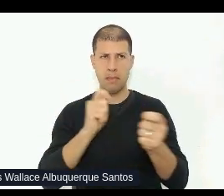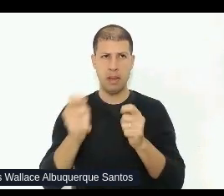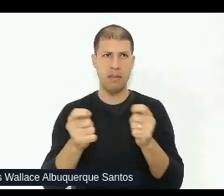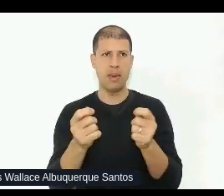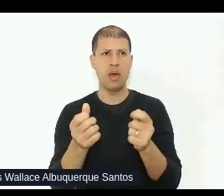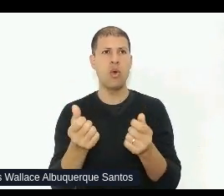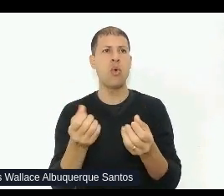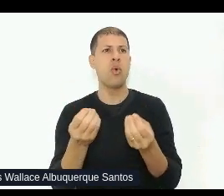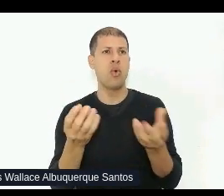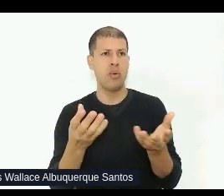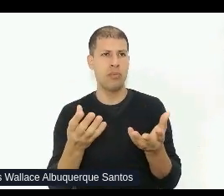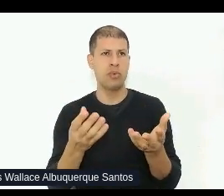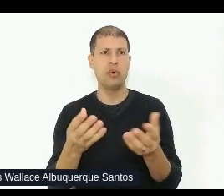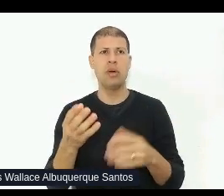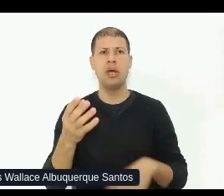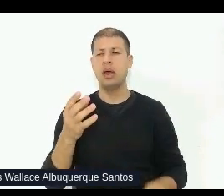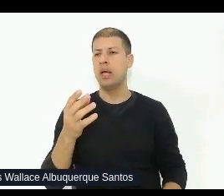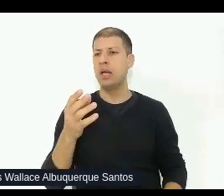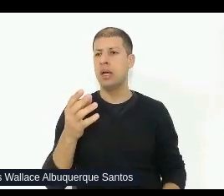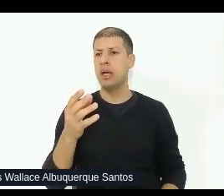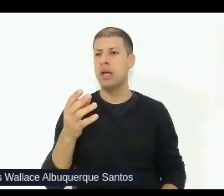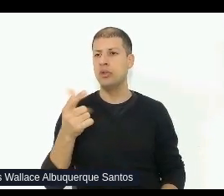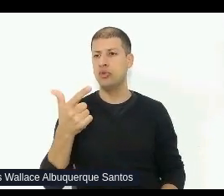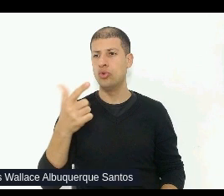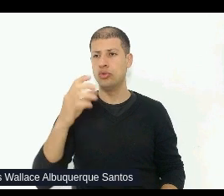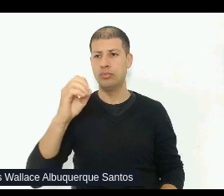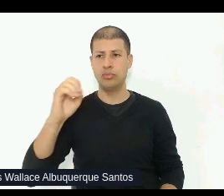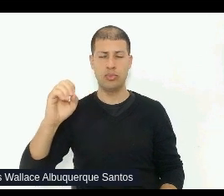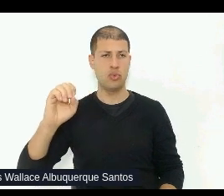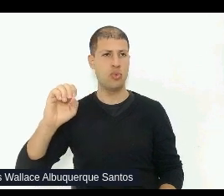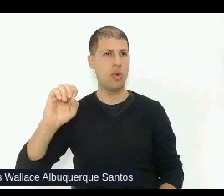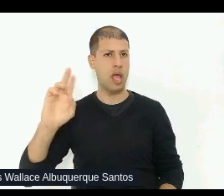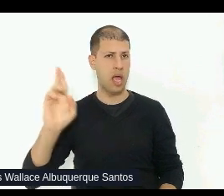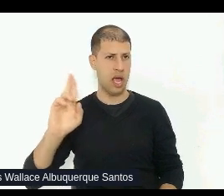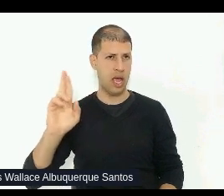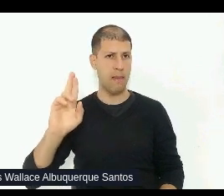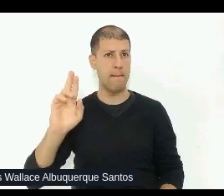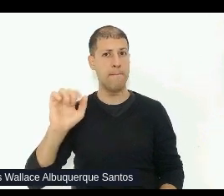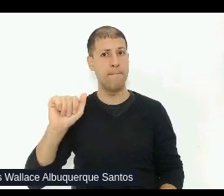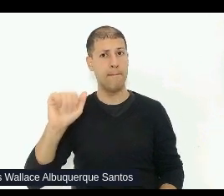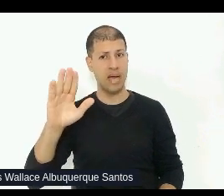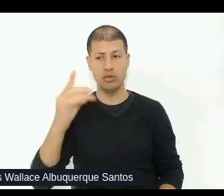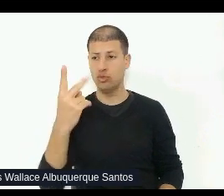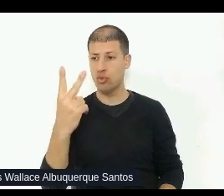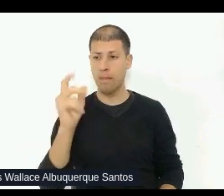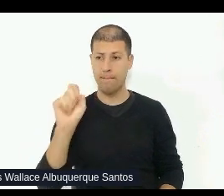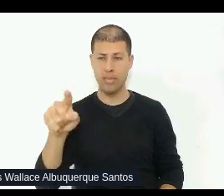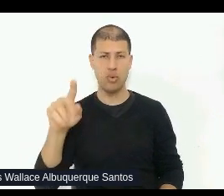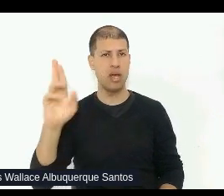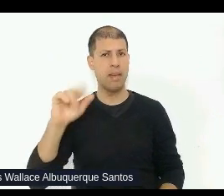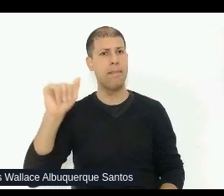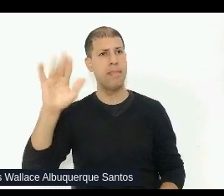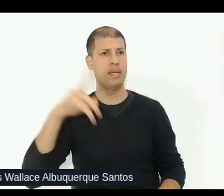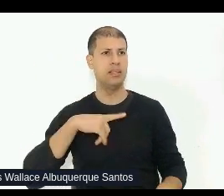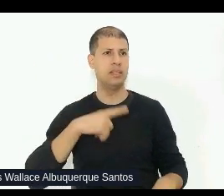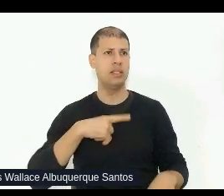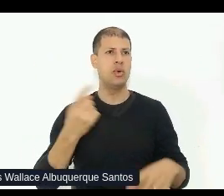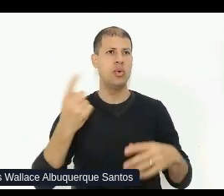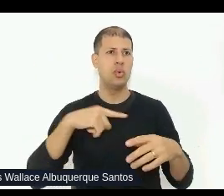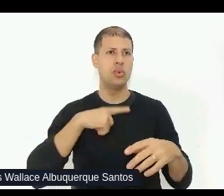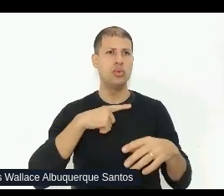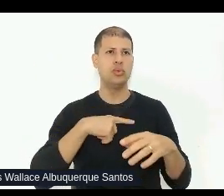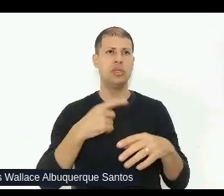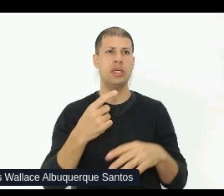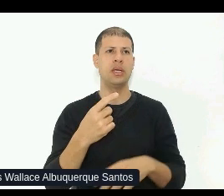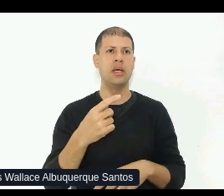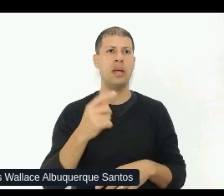um card com a logo do banco, alinhado à direita, com um texto abaixo, entradas R$10.000, saídas R$8.000,